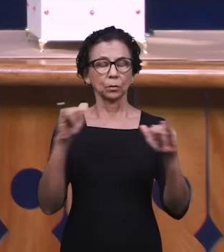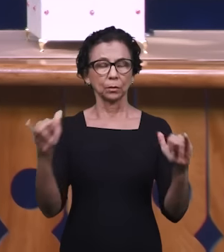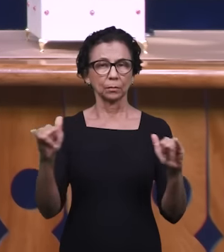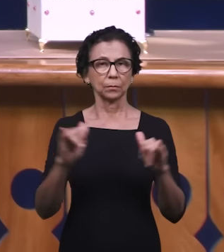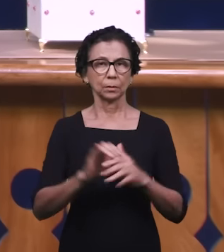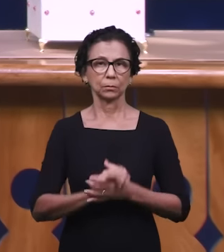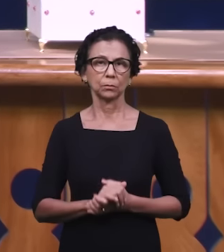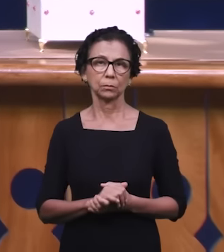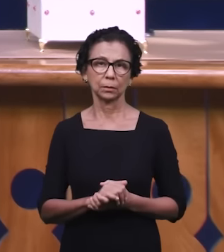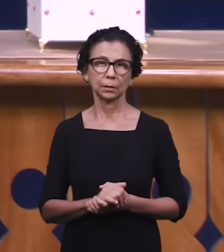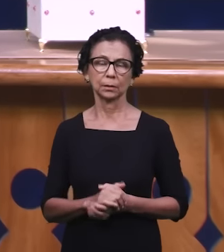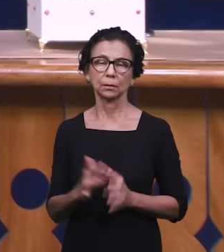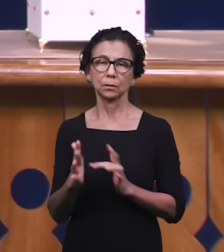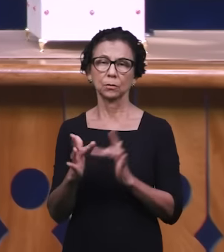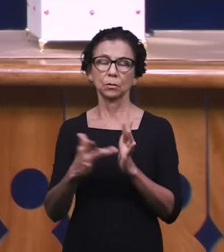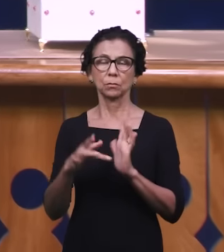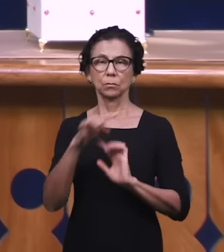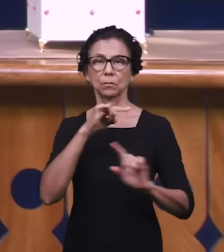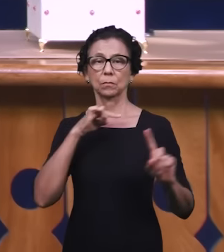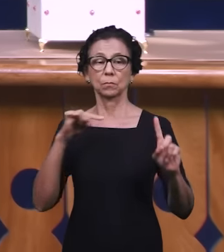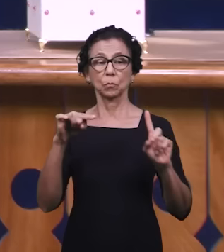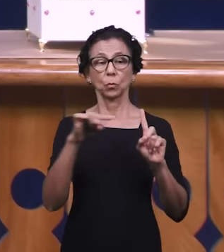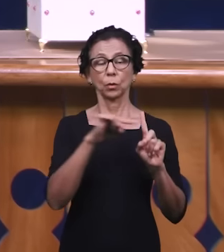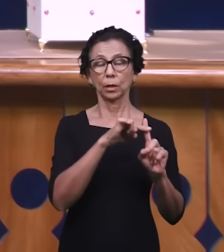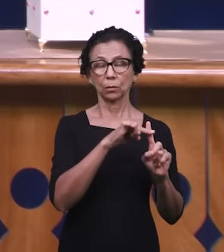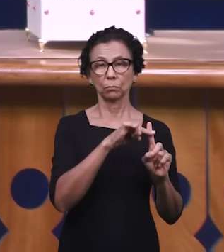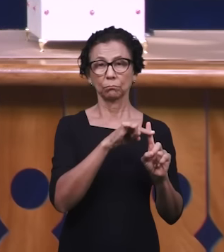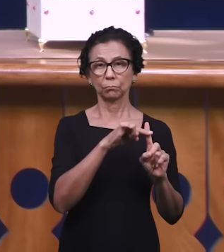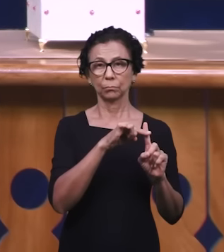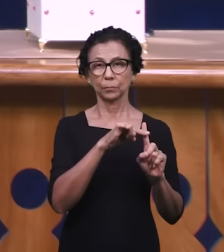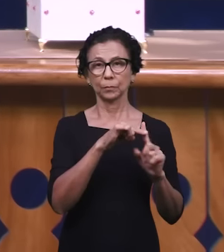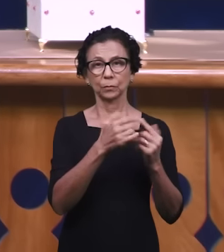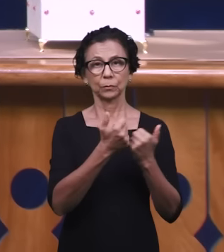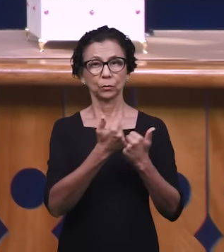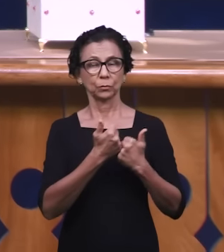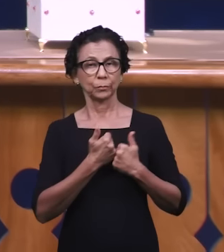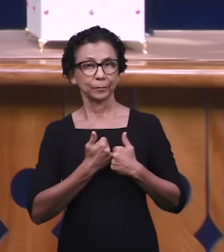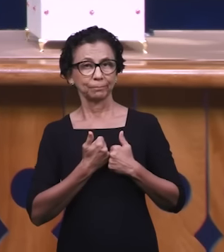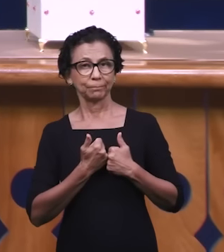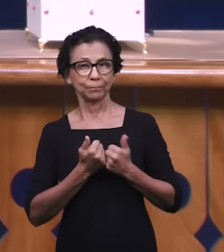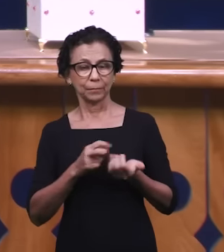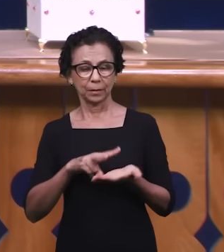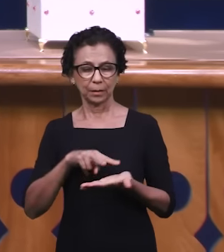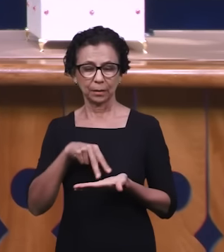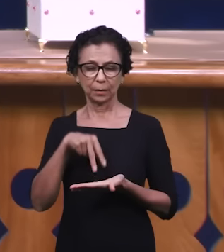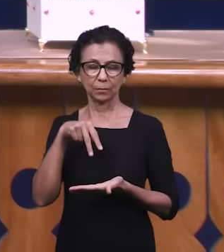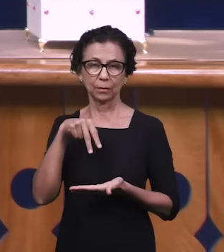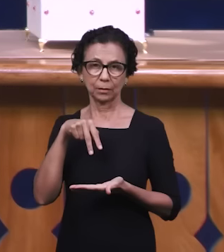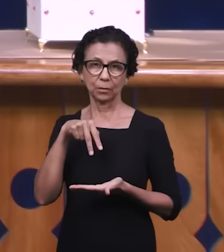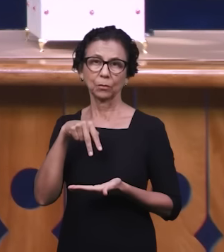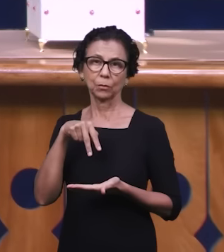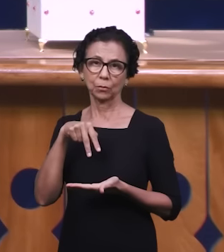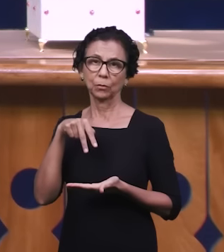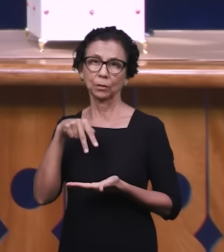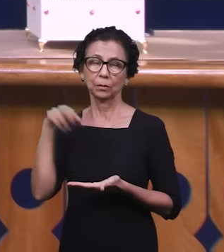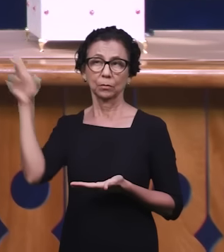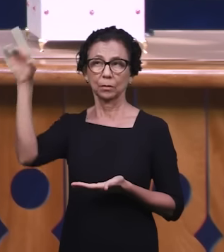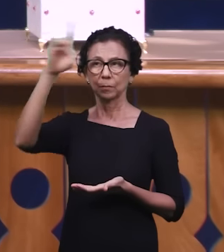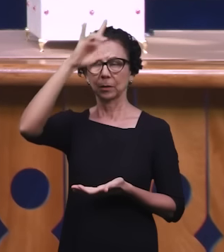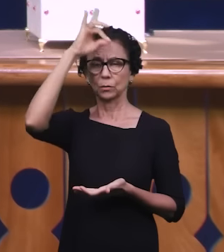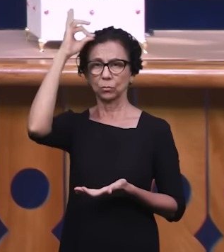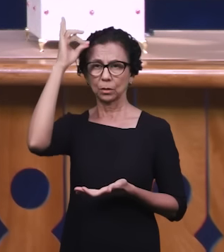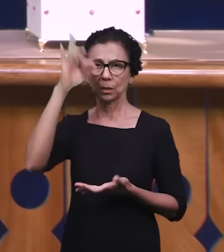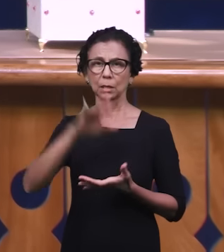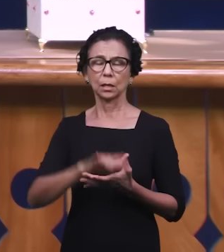havia ressuscitado, estava vivo, estava presente. Então era o Espírito Santo confirmando todas as coisas